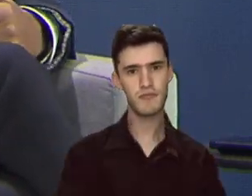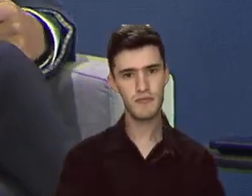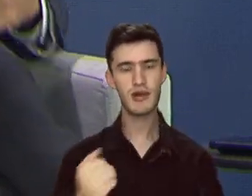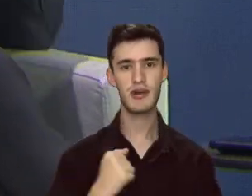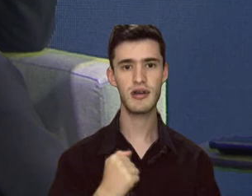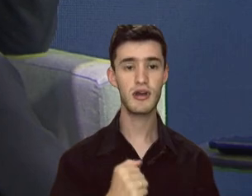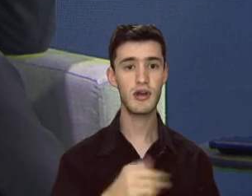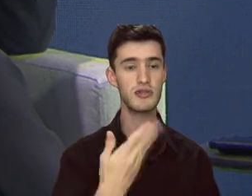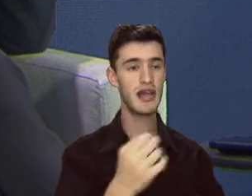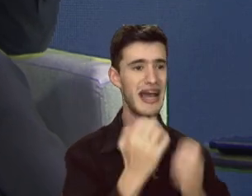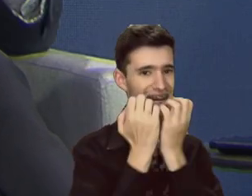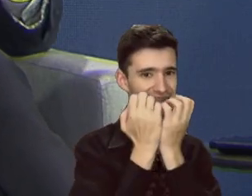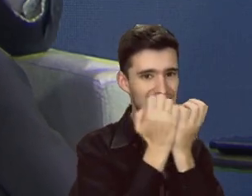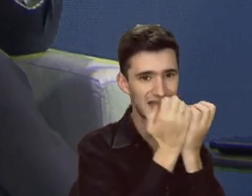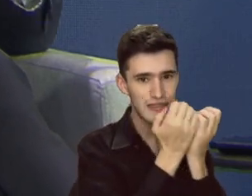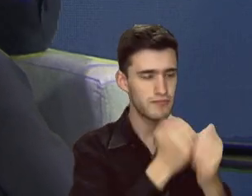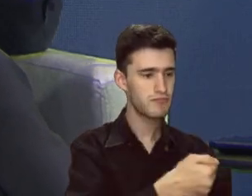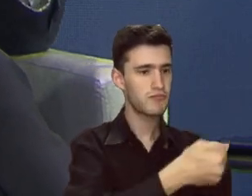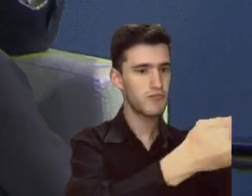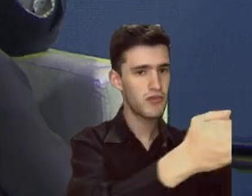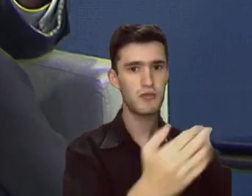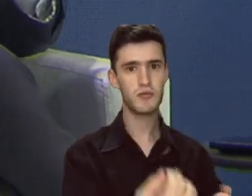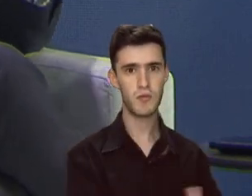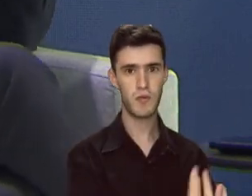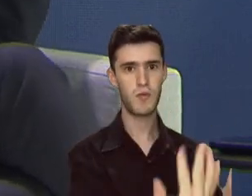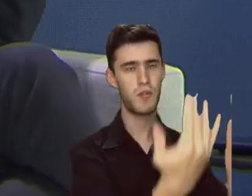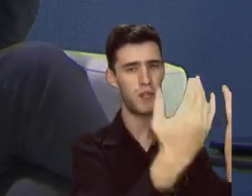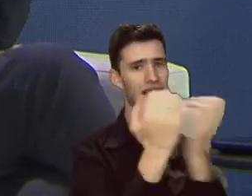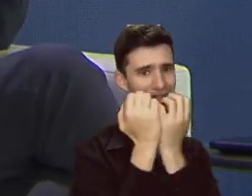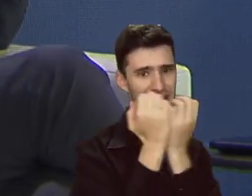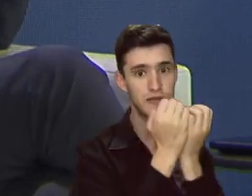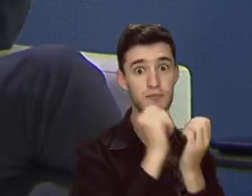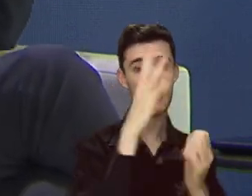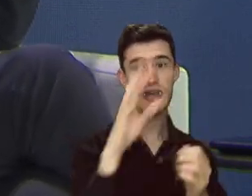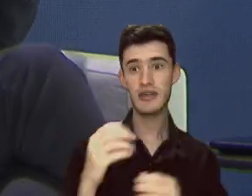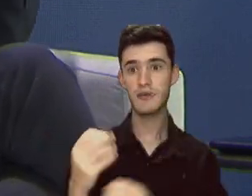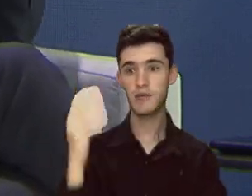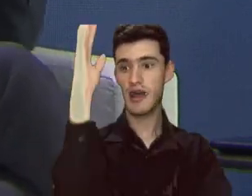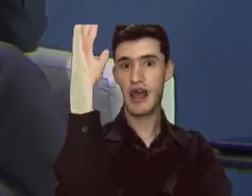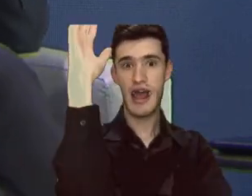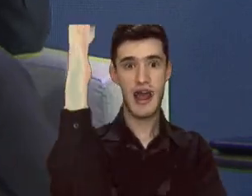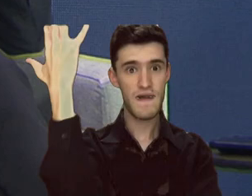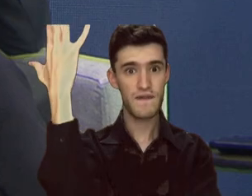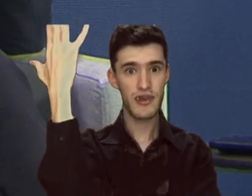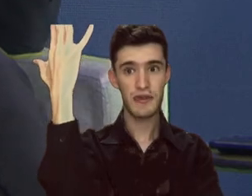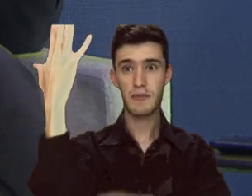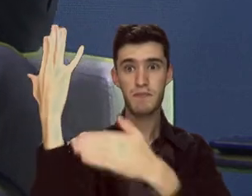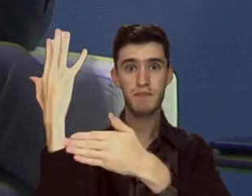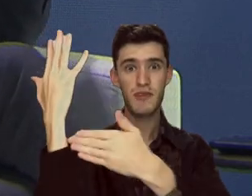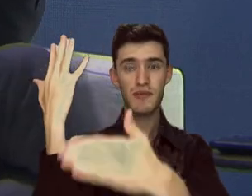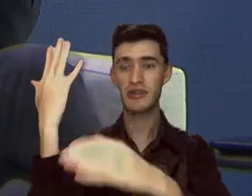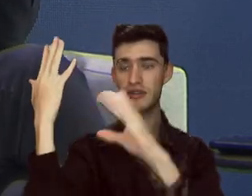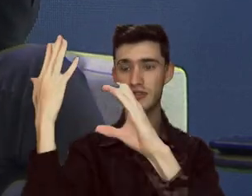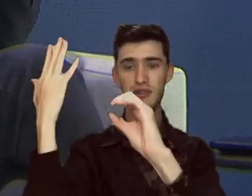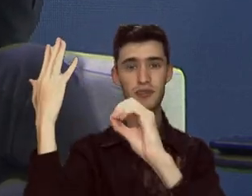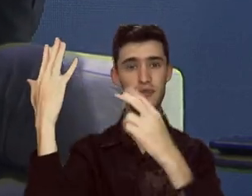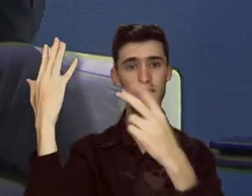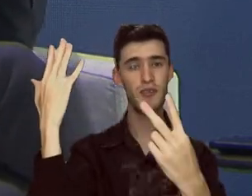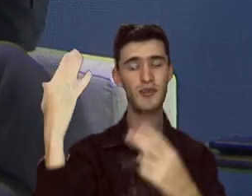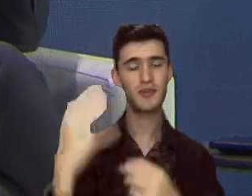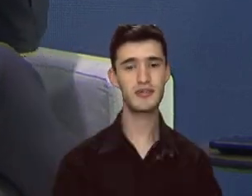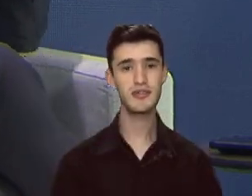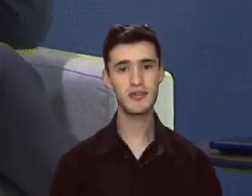isso pode ser uma forma muito interessante de você conseguir de fato juntar o que se fala muito de agricultura